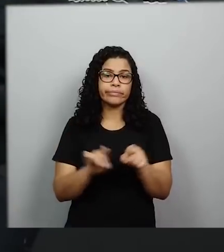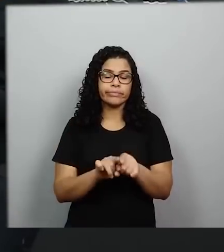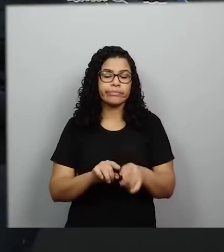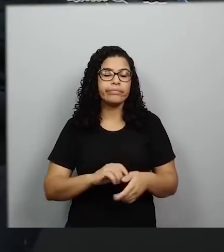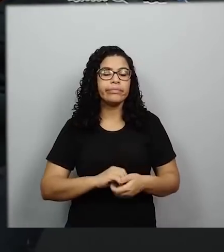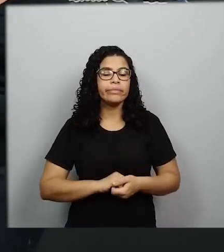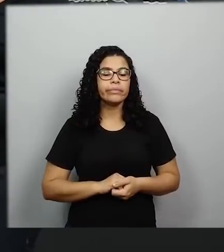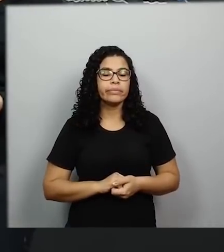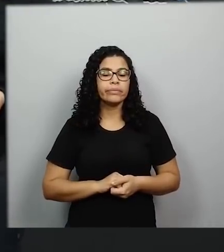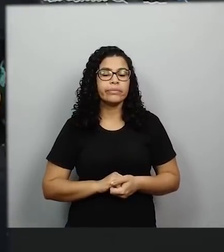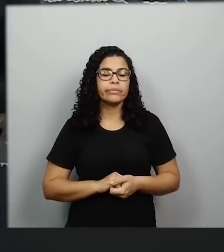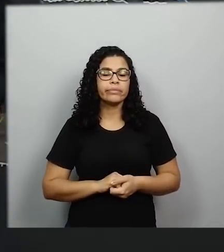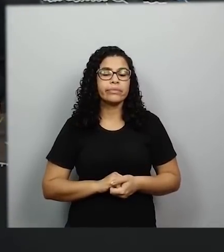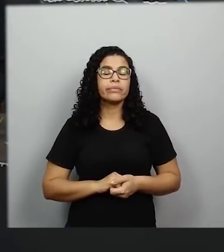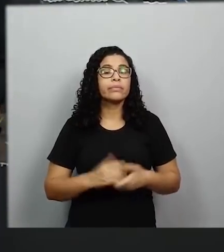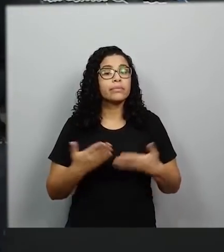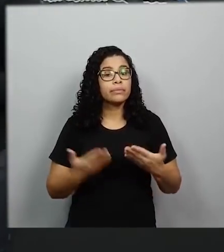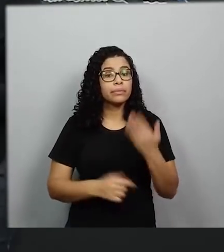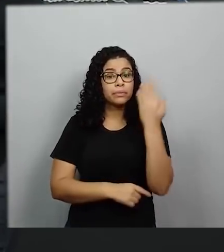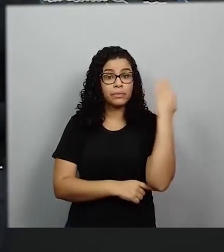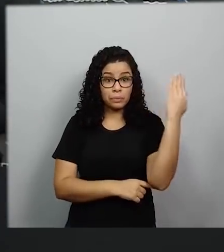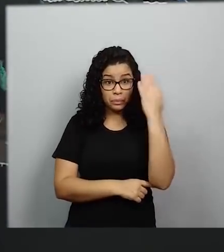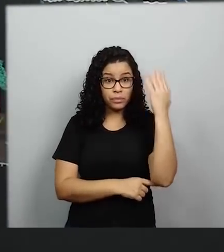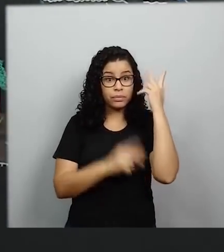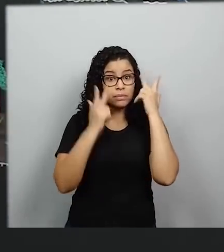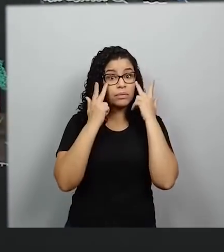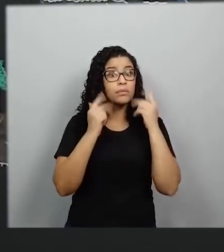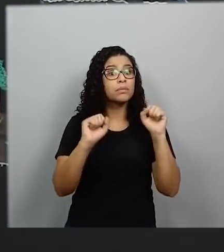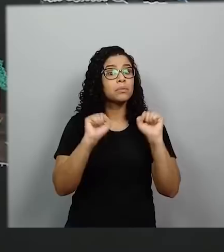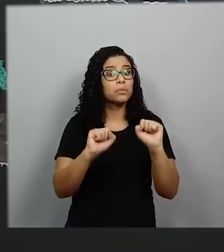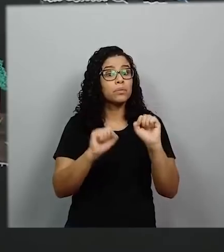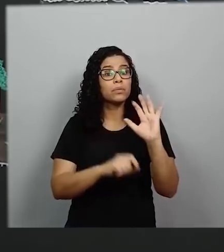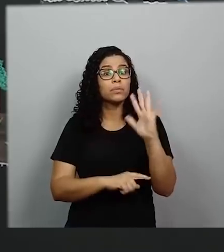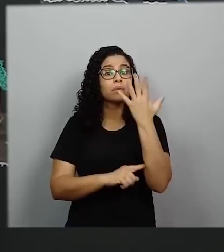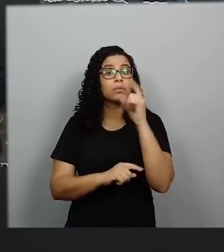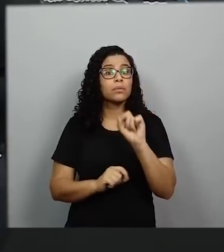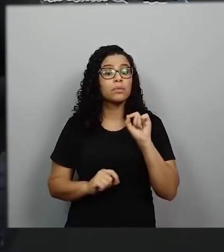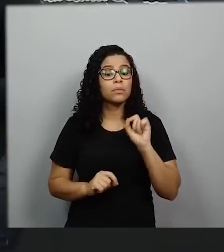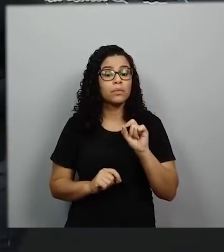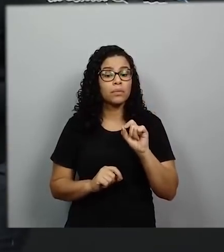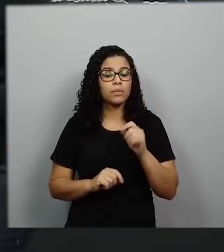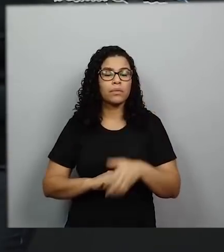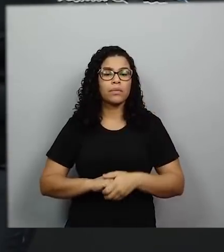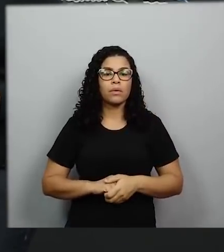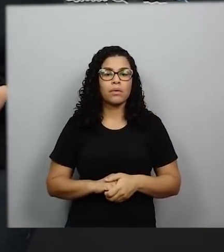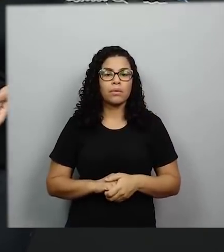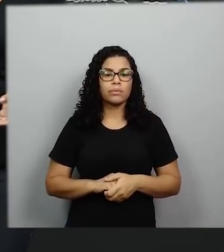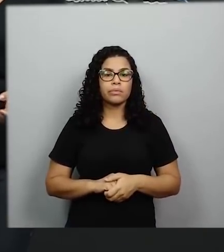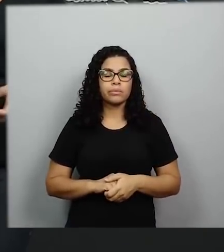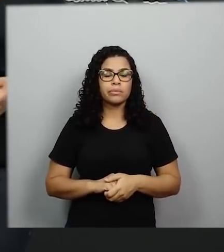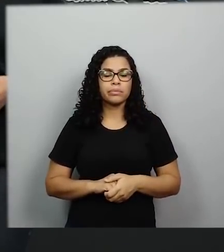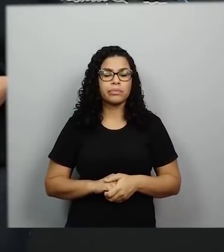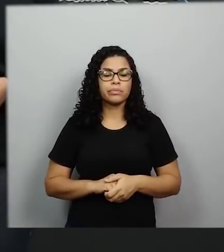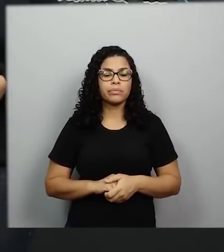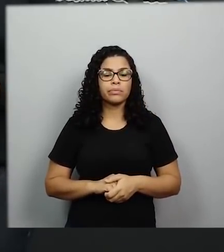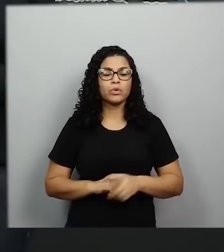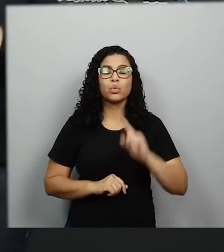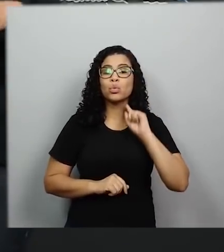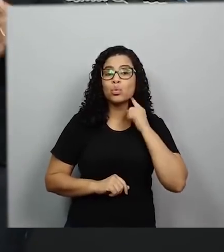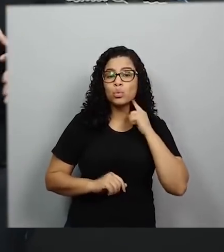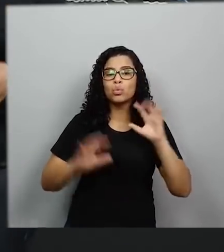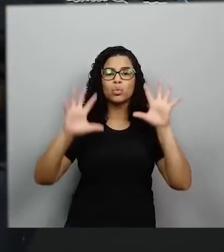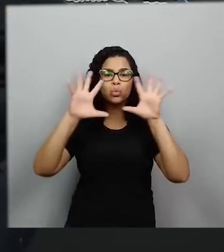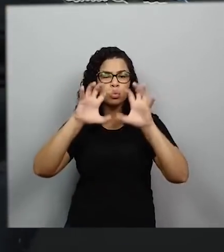gente pode pontuar também que esses fenômenos, eles podem causar poluição ambiental, que vai influenciar tanto em